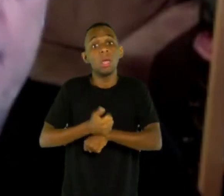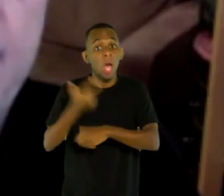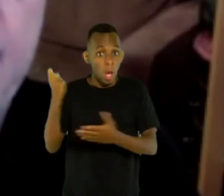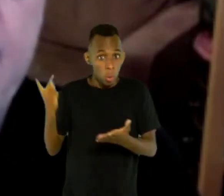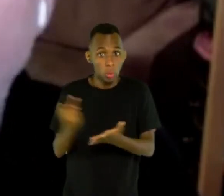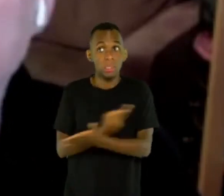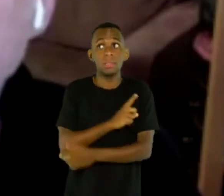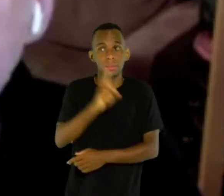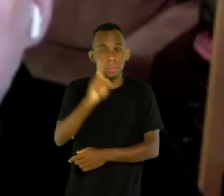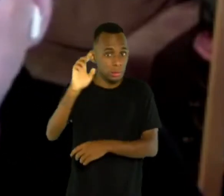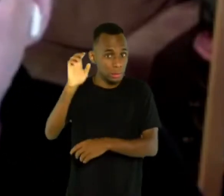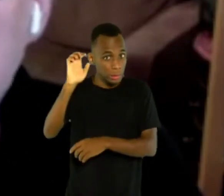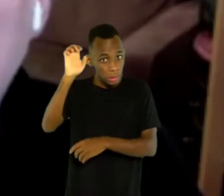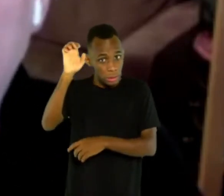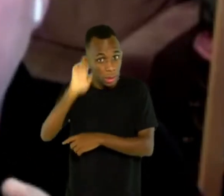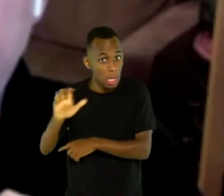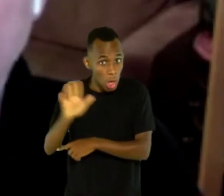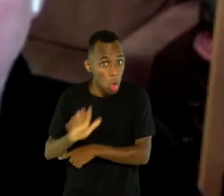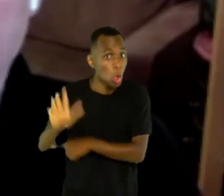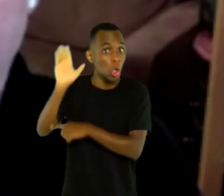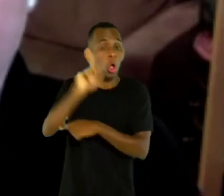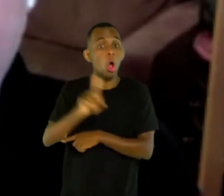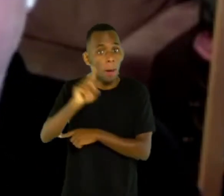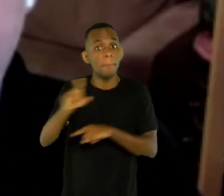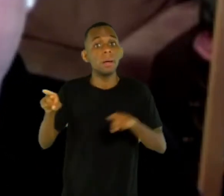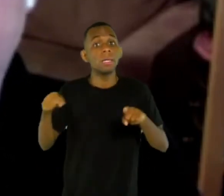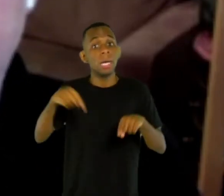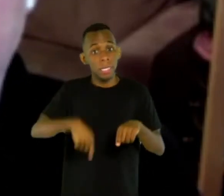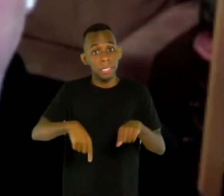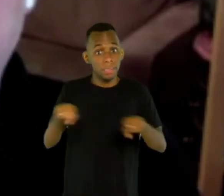né? E aqui com os negros. Então,